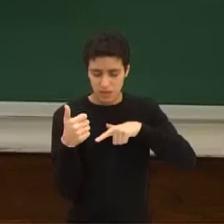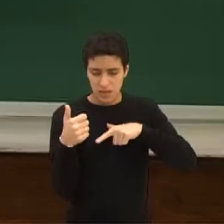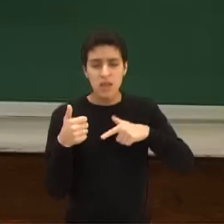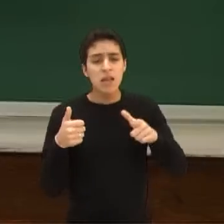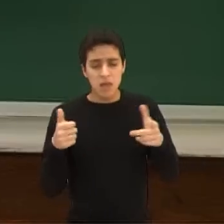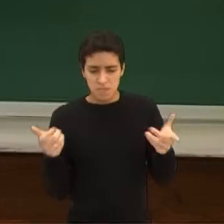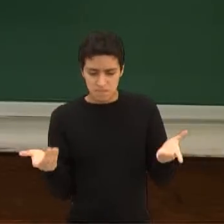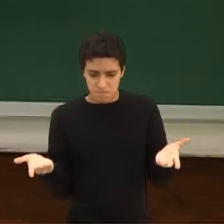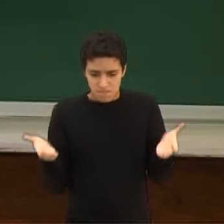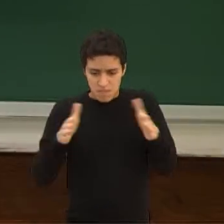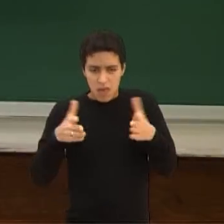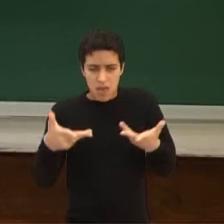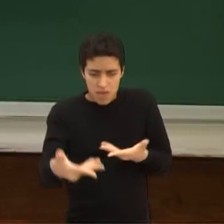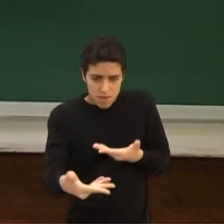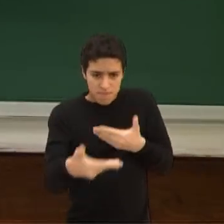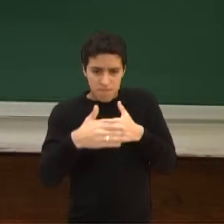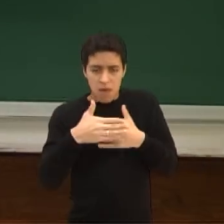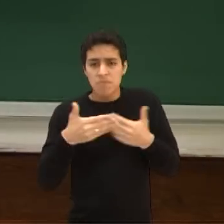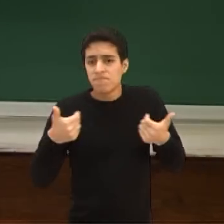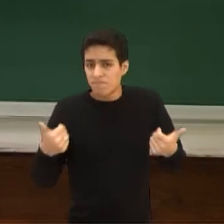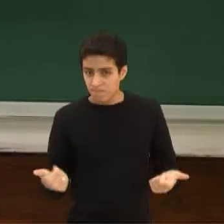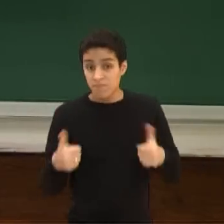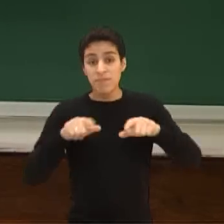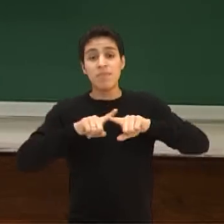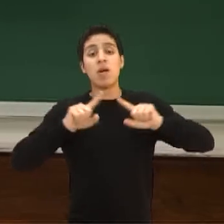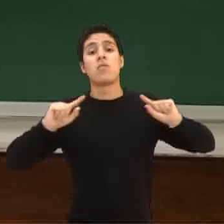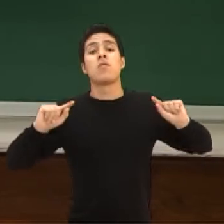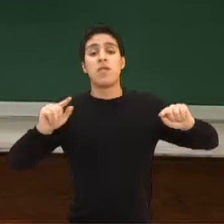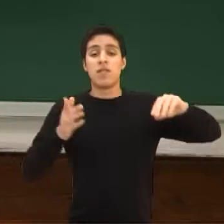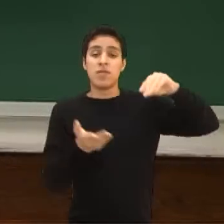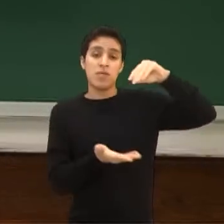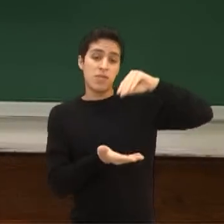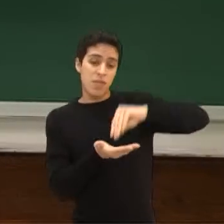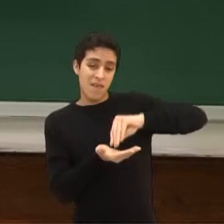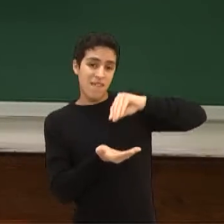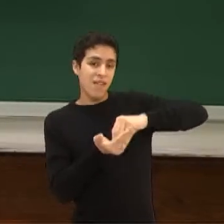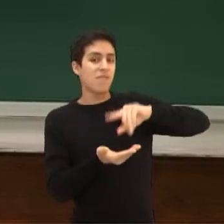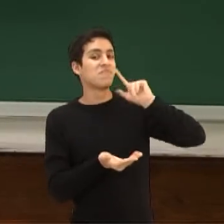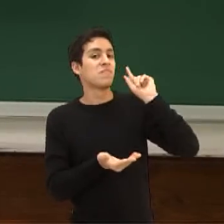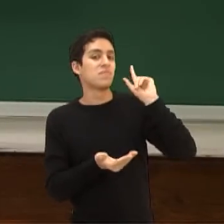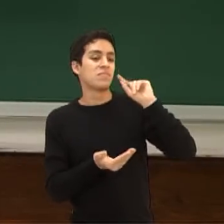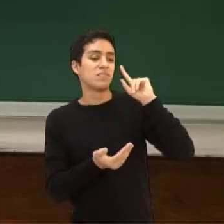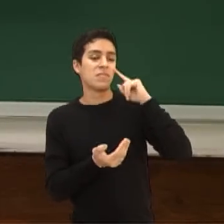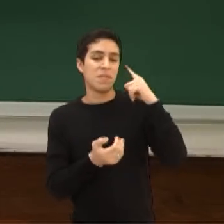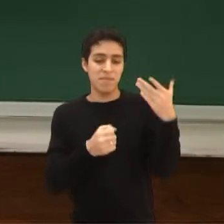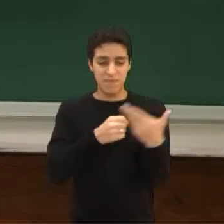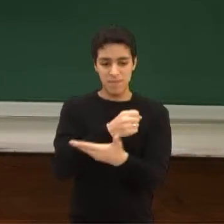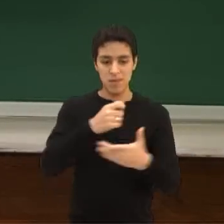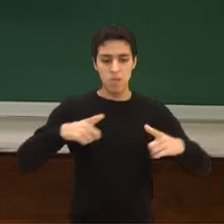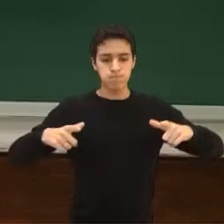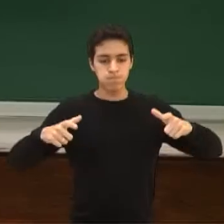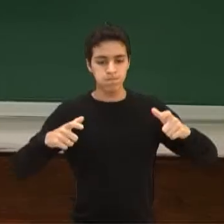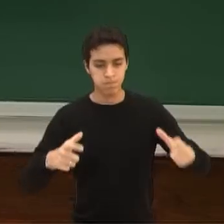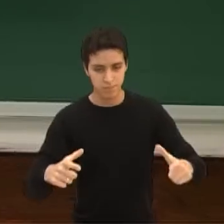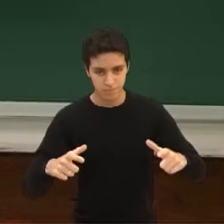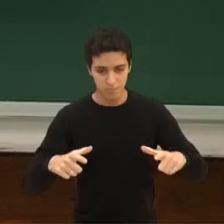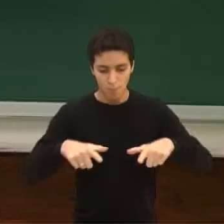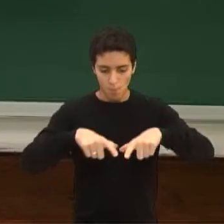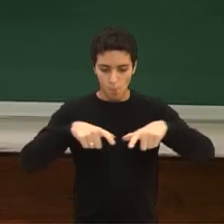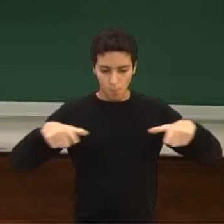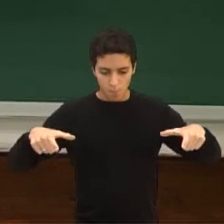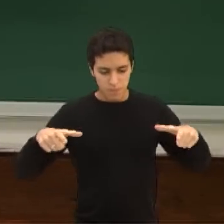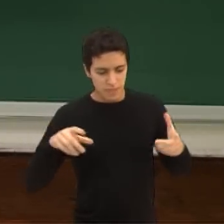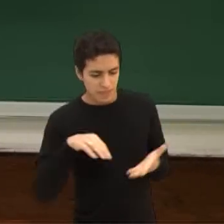menor, tenho 4 faces laterais, mas não tenho a base maior. Se está faltando